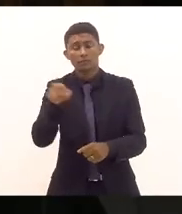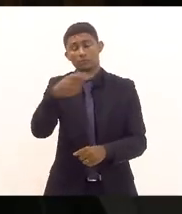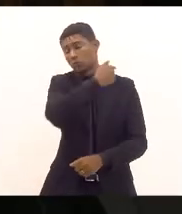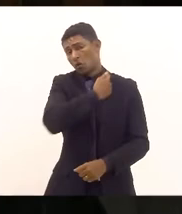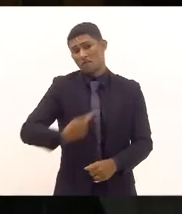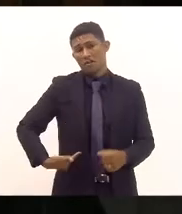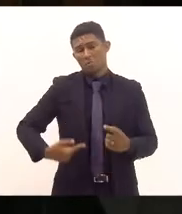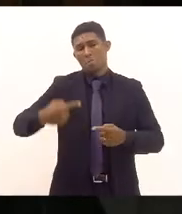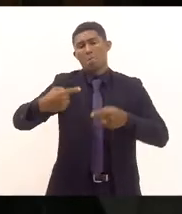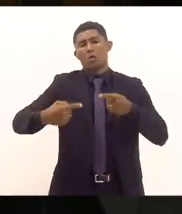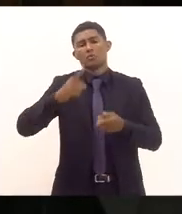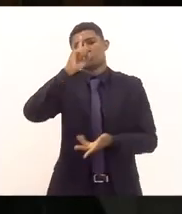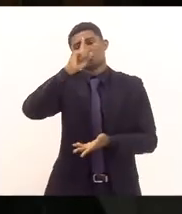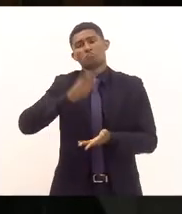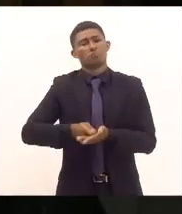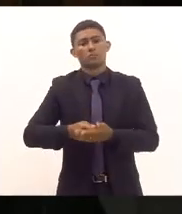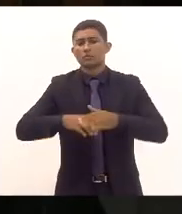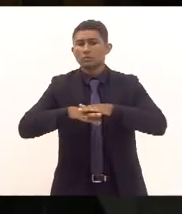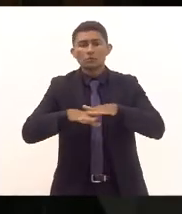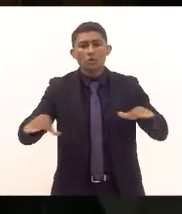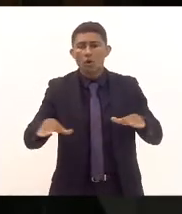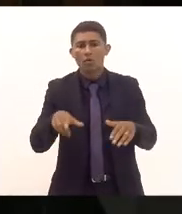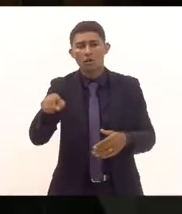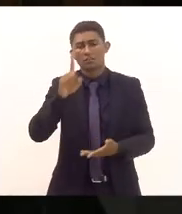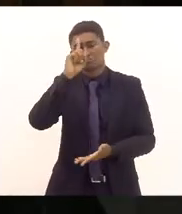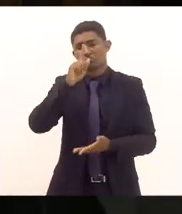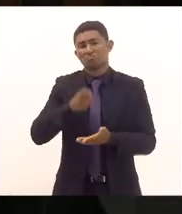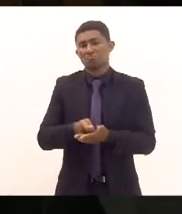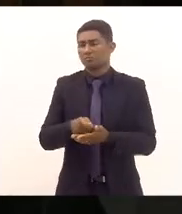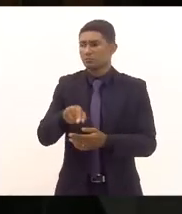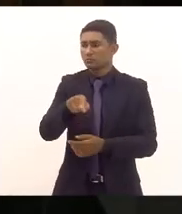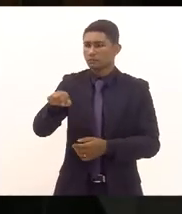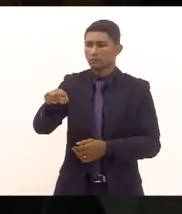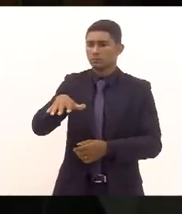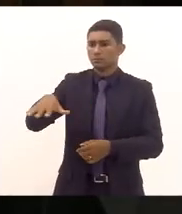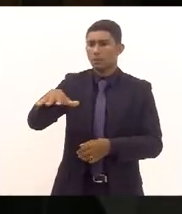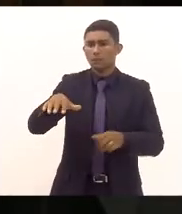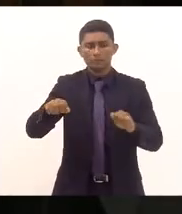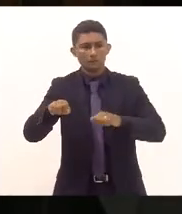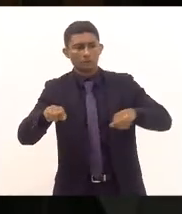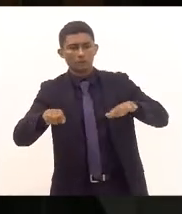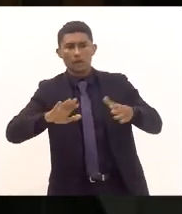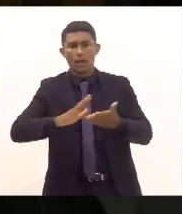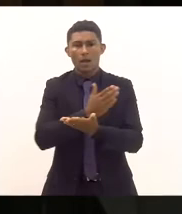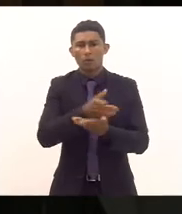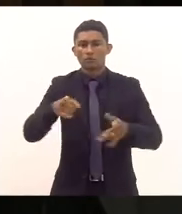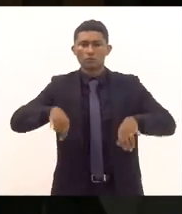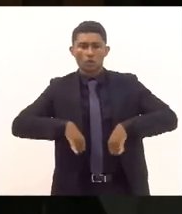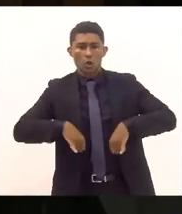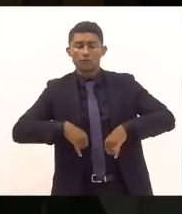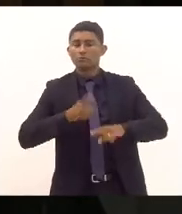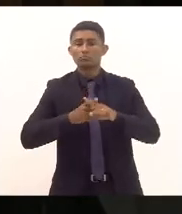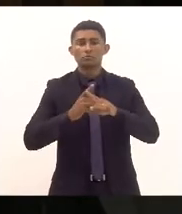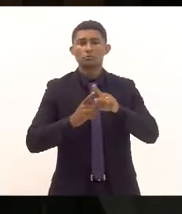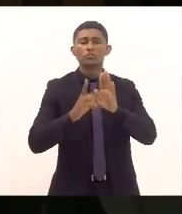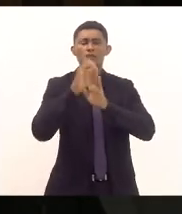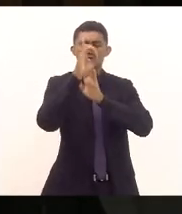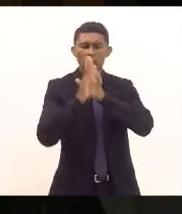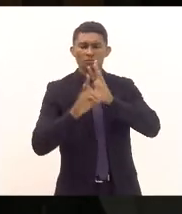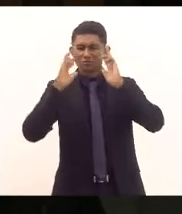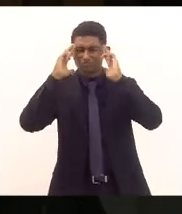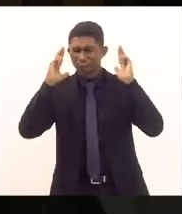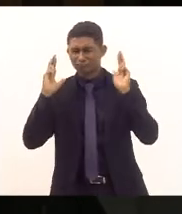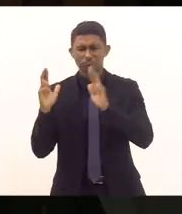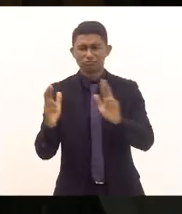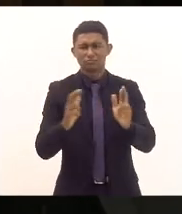do governo que continua fazendo com que determinadas categorias sofreram de não ter seus direitos minimamente e